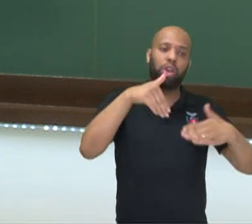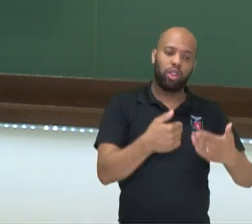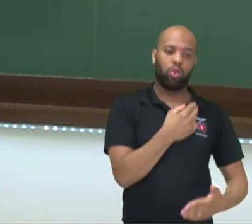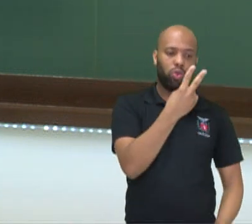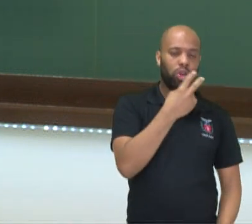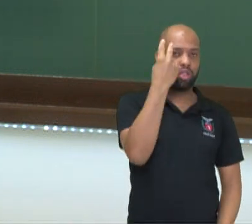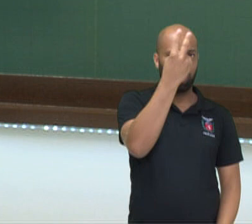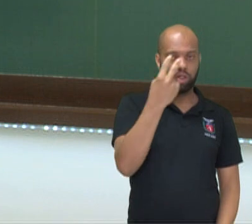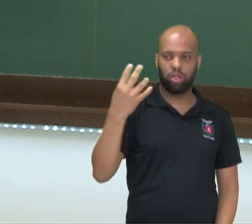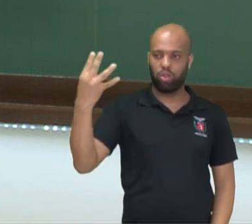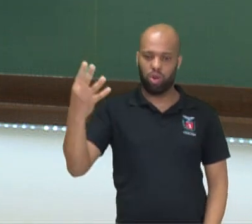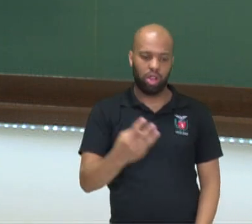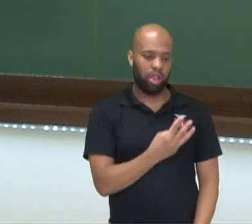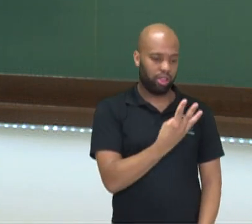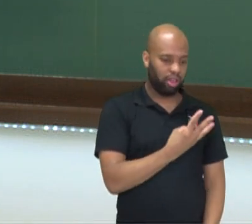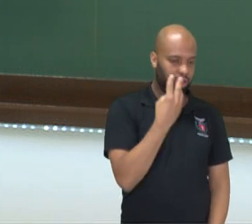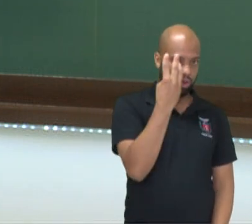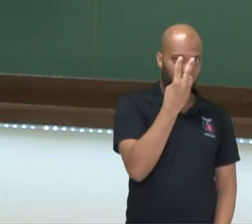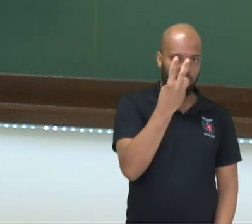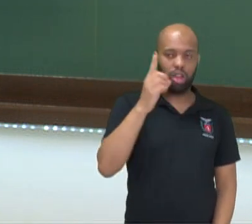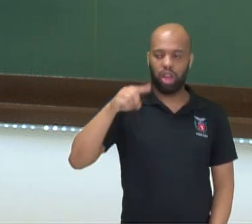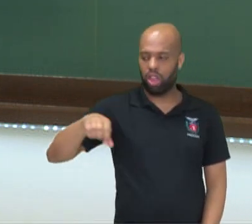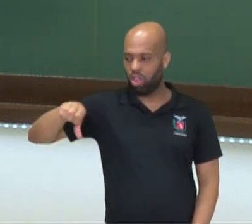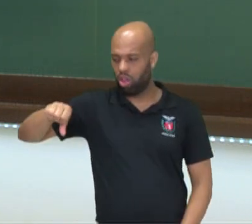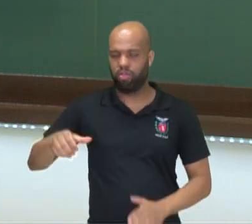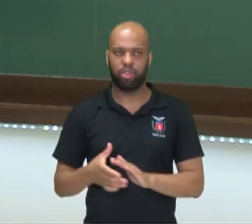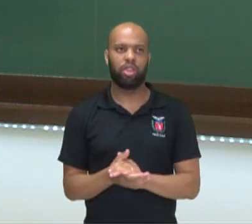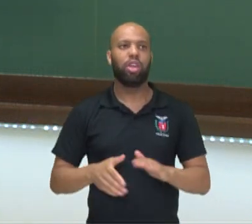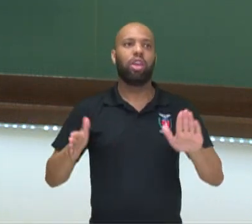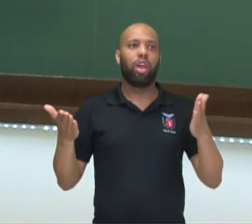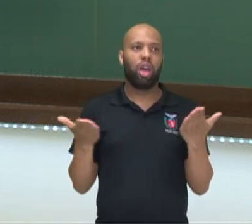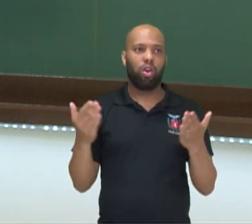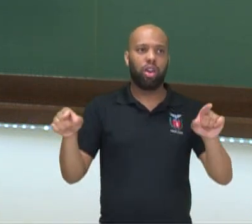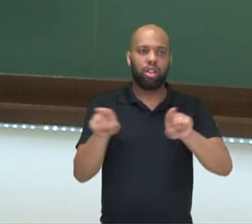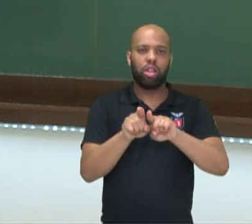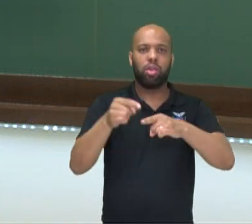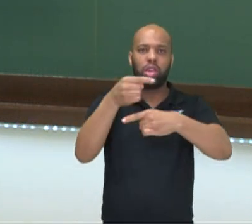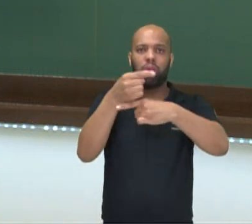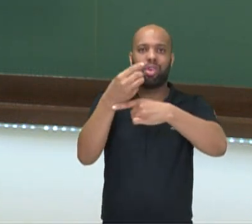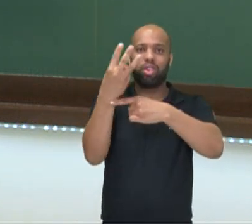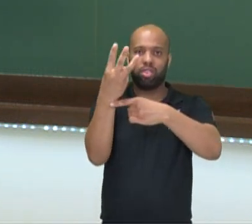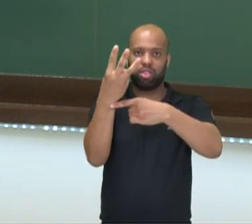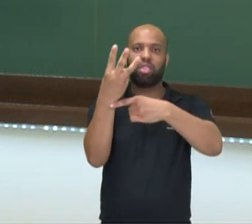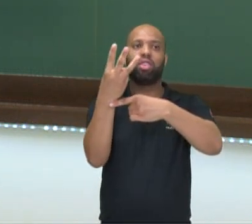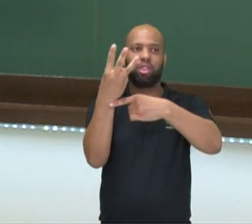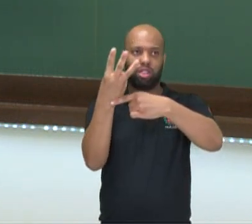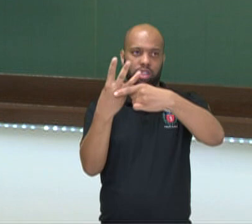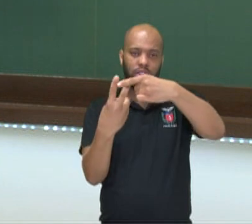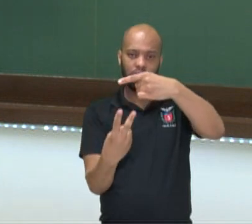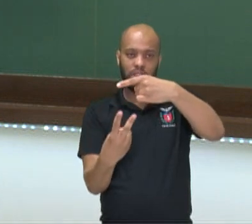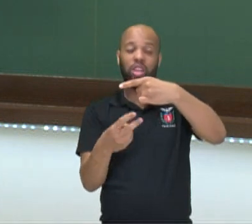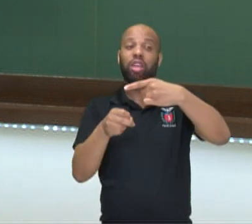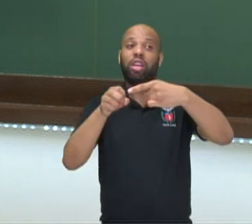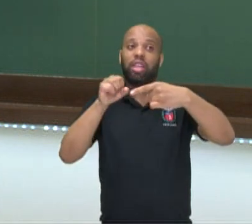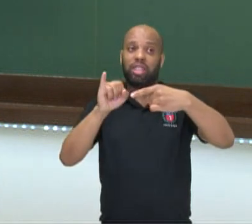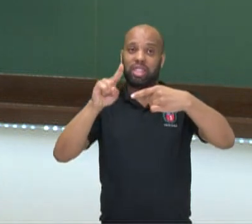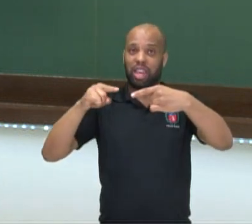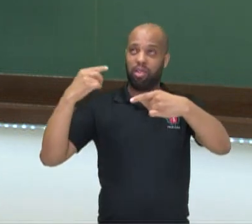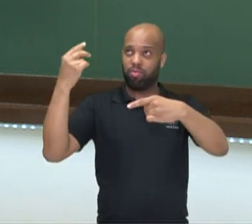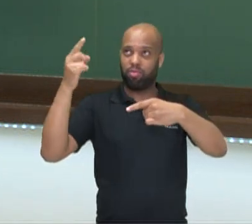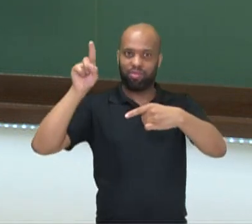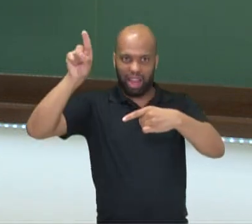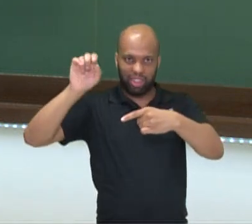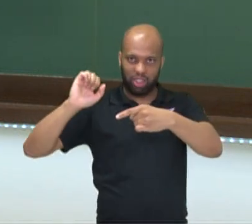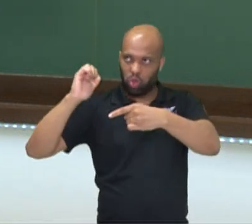9. E vou fazer menos 3 meios ao cubo. Expoente ímpar repete o sinal da base, então vai continuar